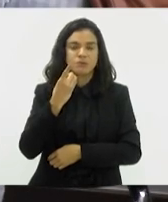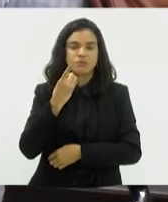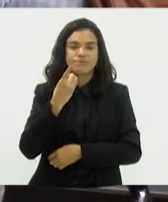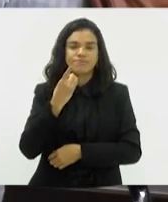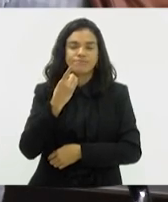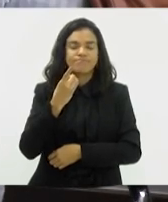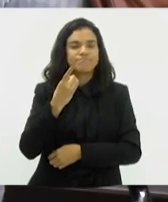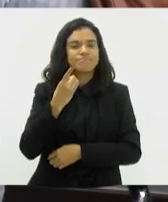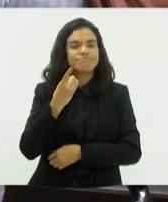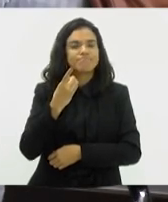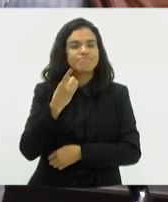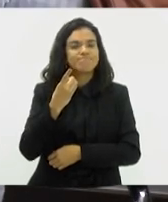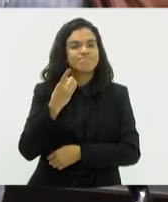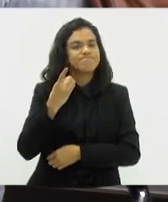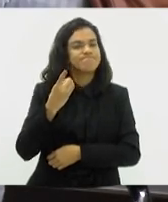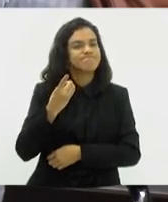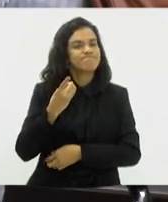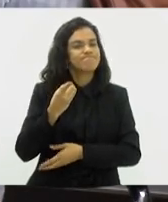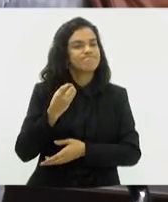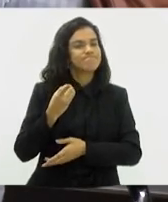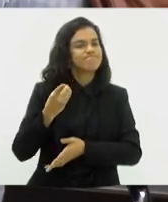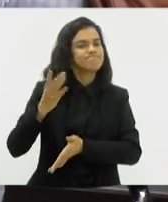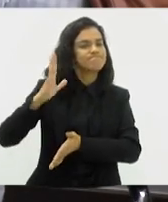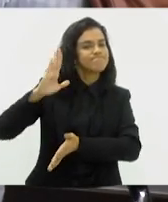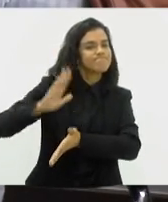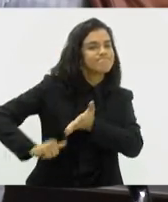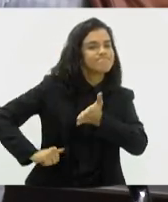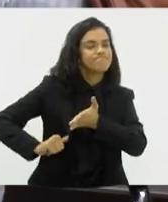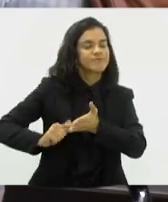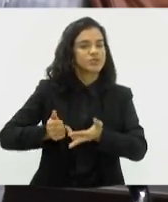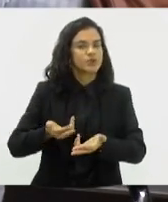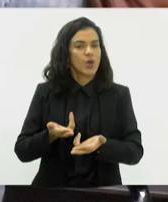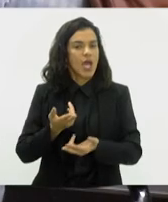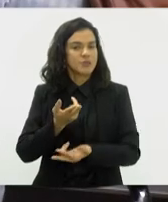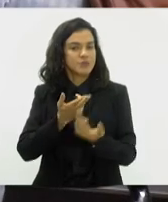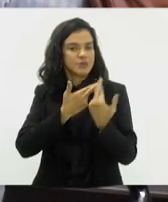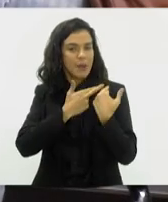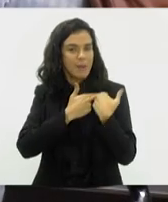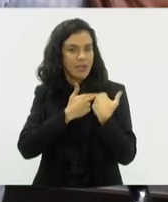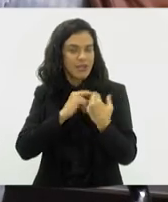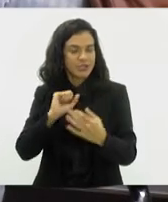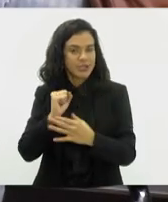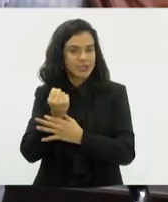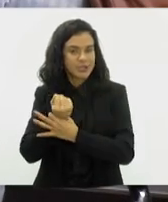se privado de garantir direitos para a população,